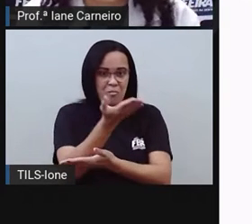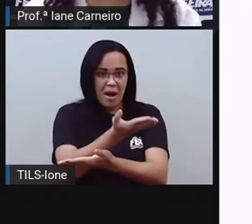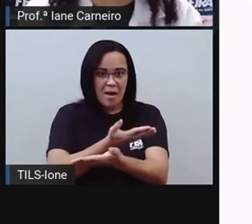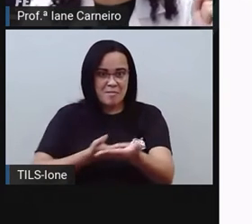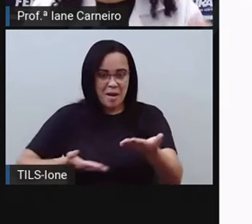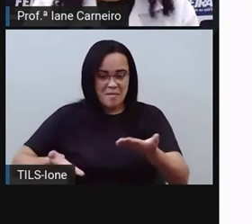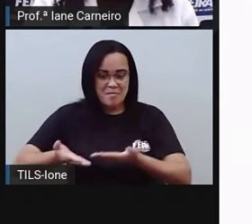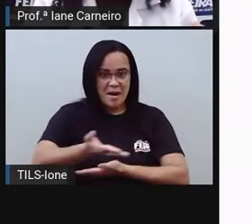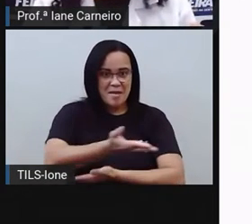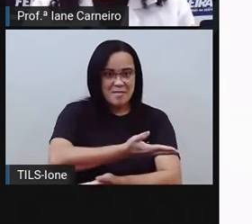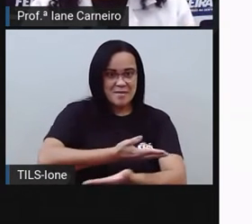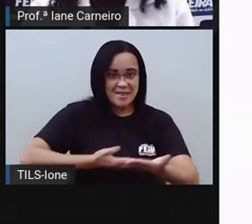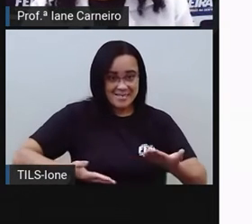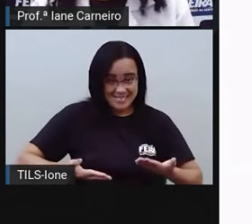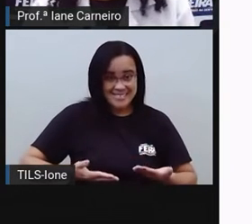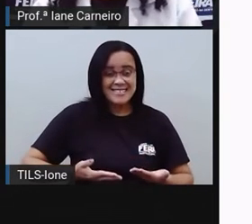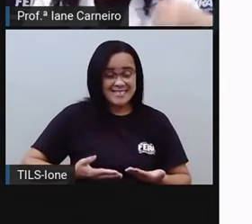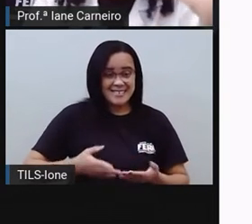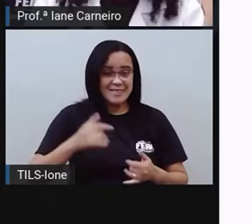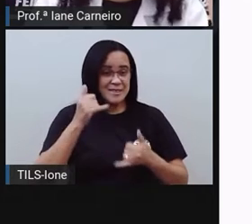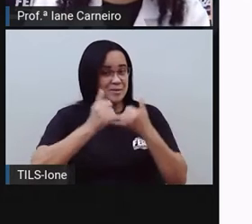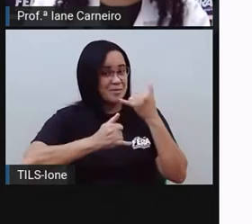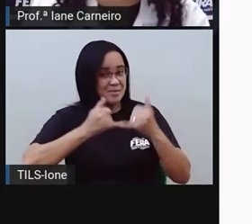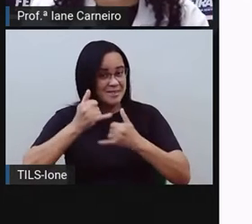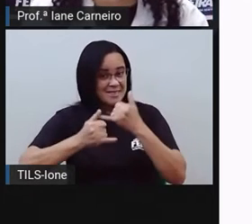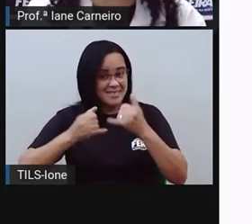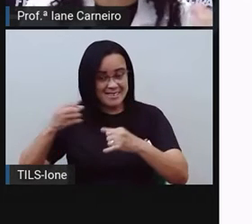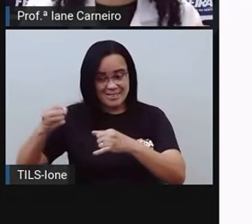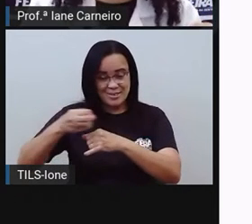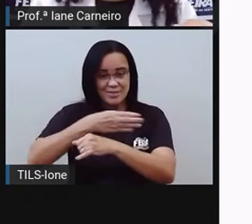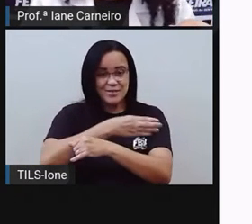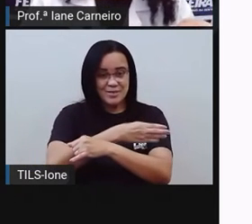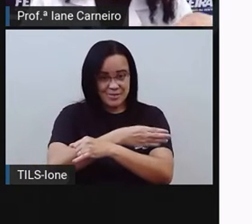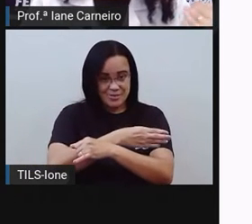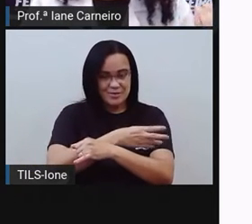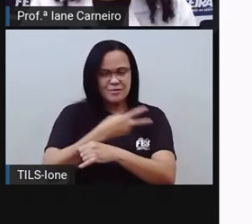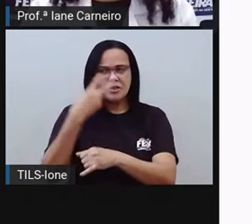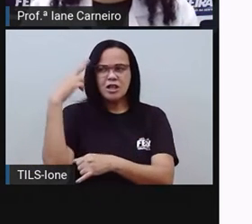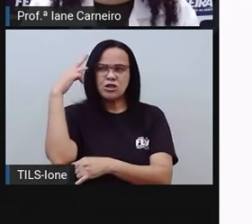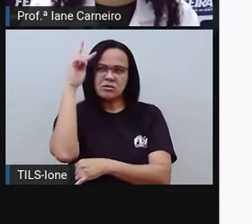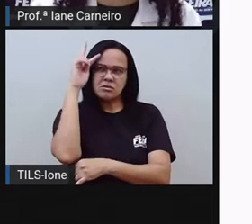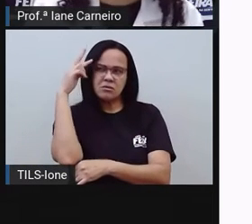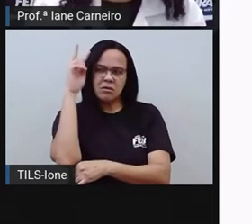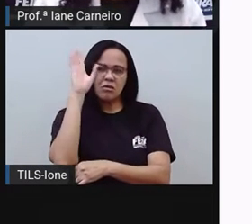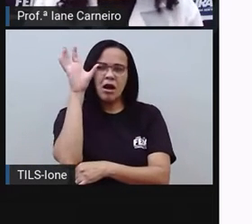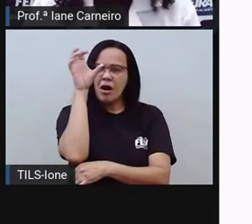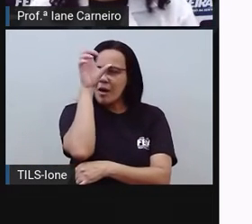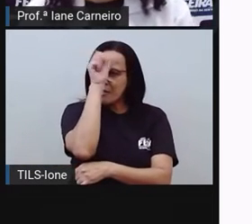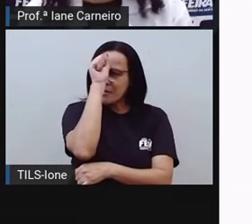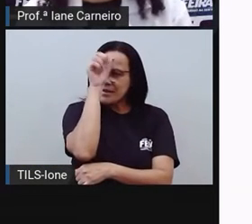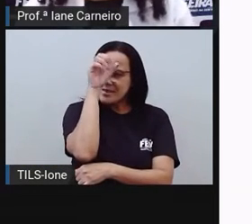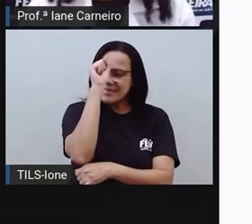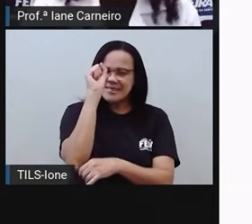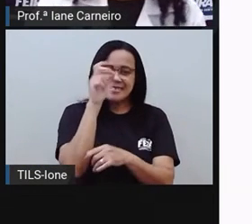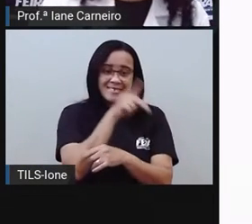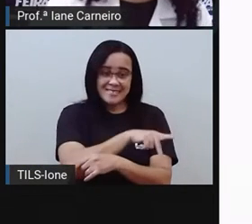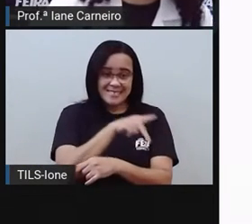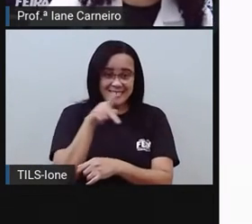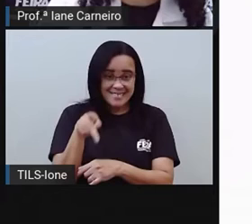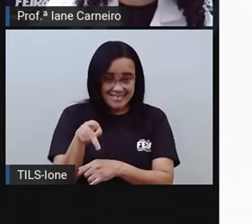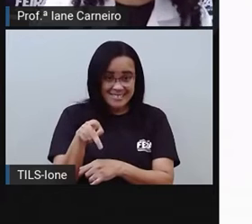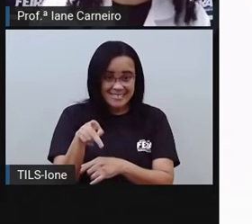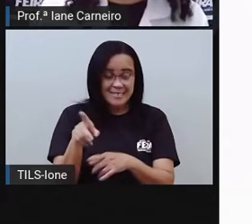uma brincadeira nova que você aprendeu, uma história que você aprendeu com a Pró, né? E agora,